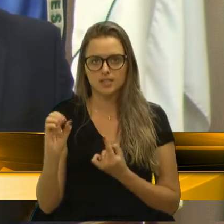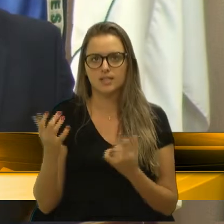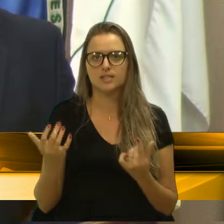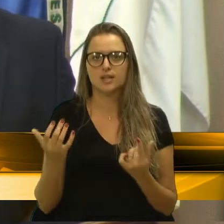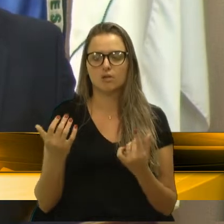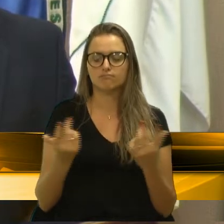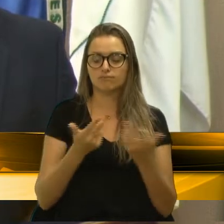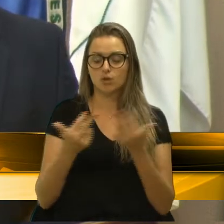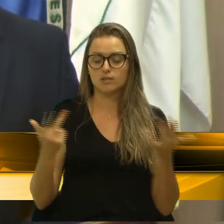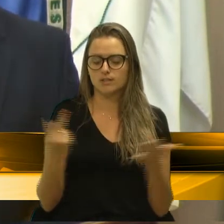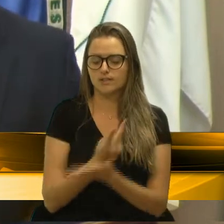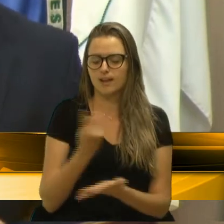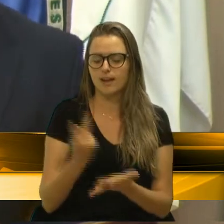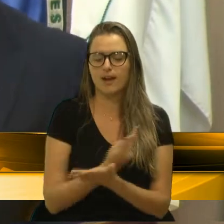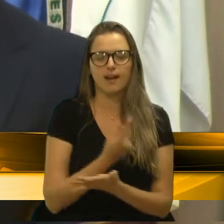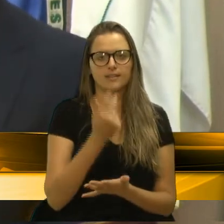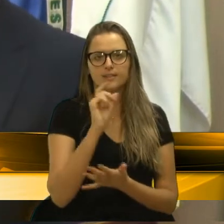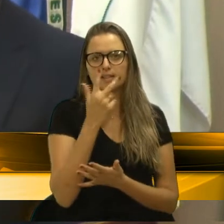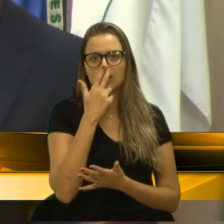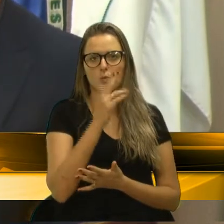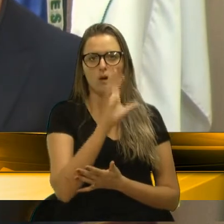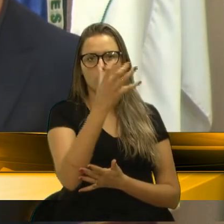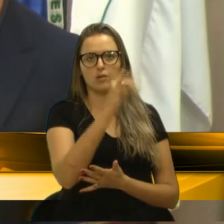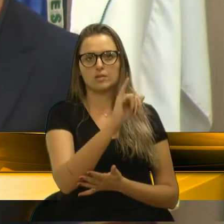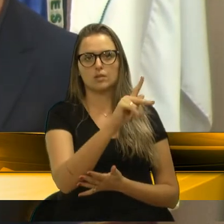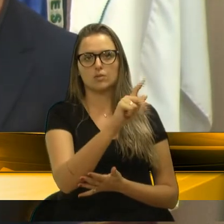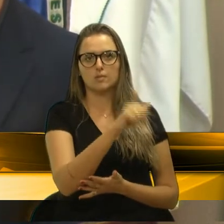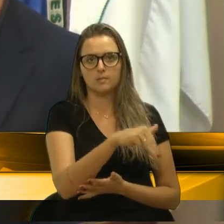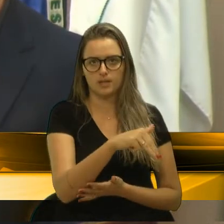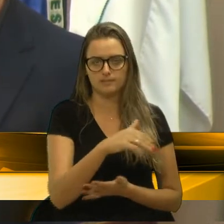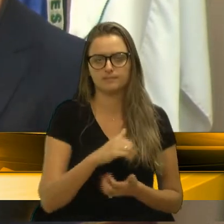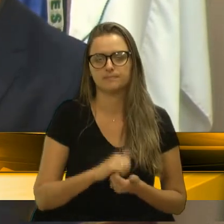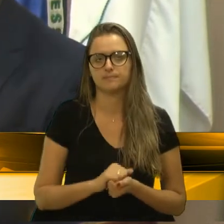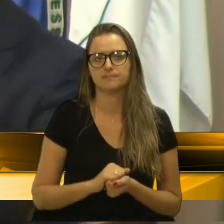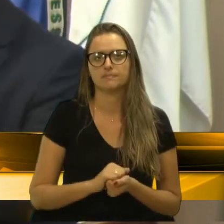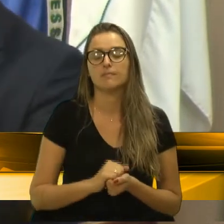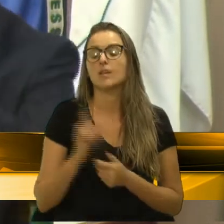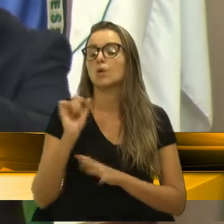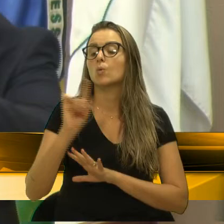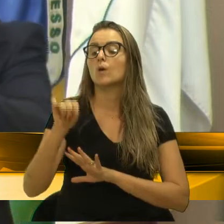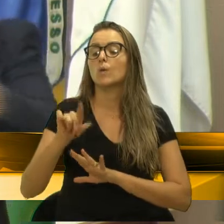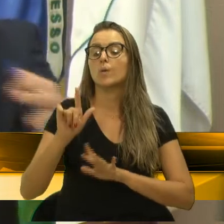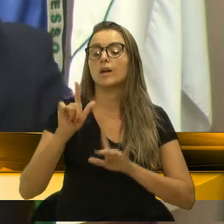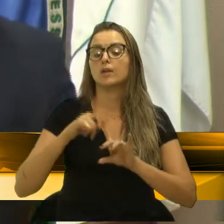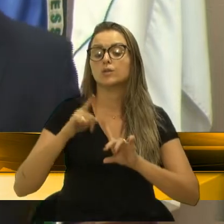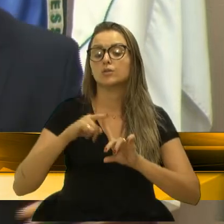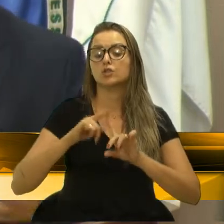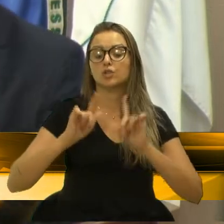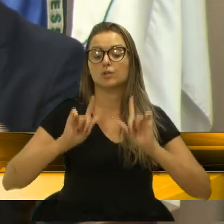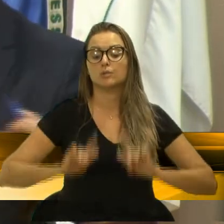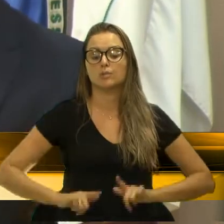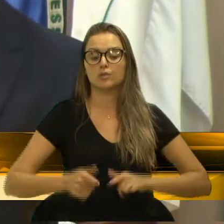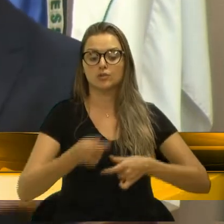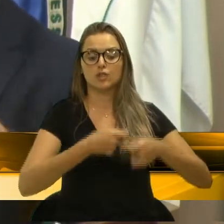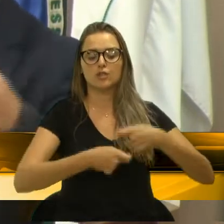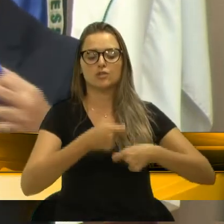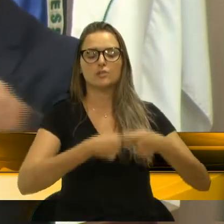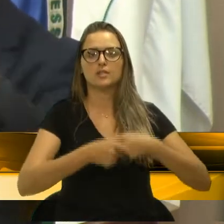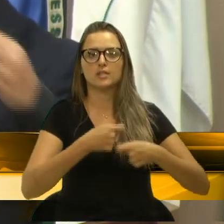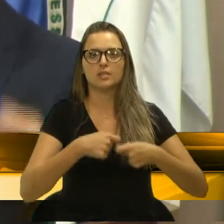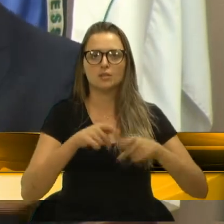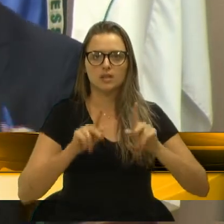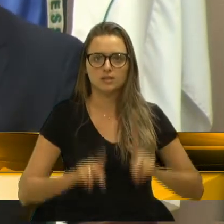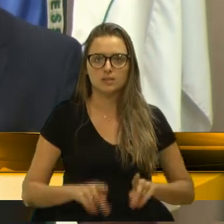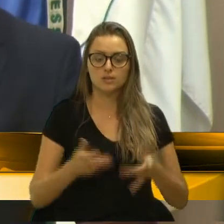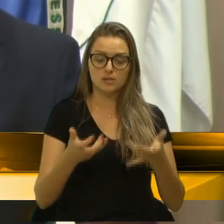flagrantes irregularidades no IPAM, flagrantes irregularidades? Qual é o tipo de gestão? É esse tipo de gestor que as pessoas que querem uma